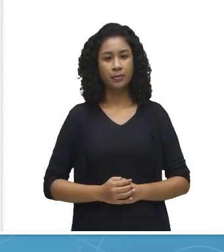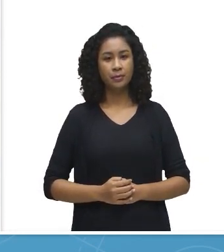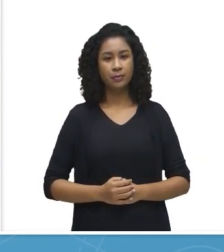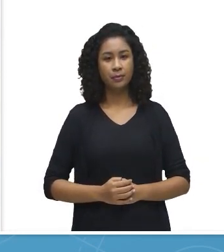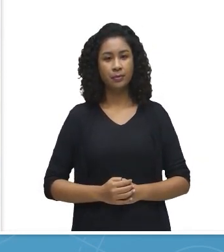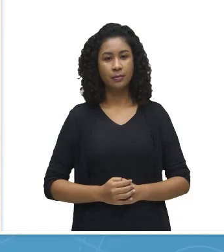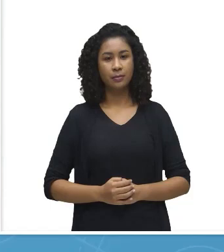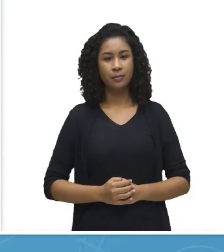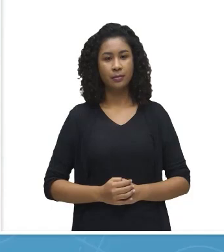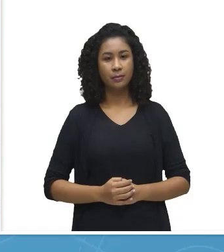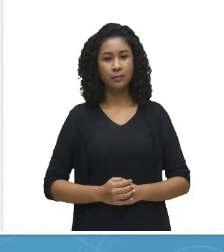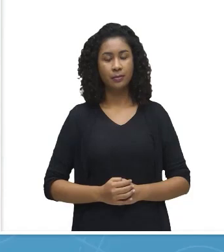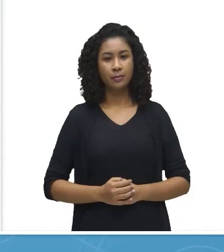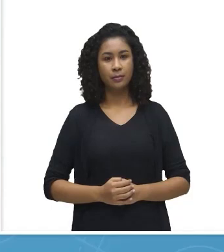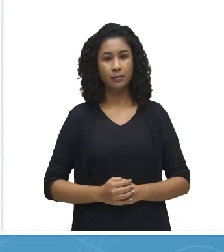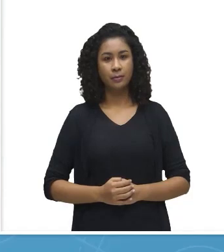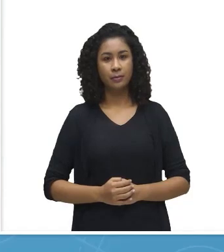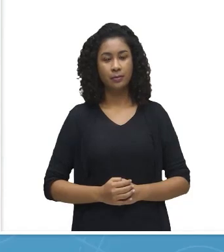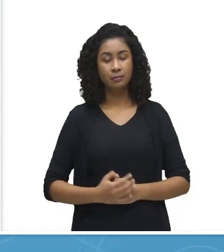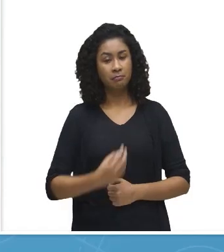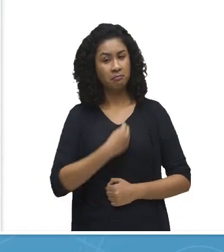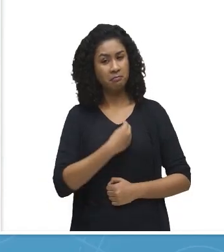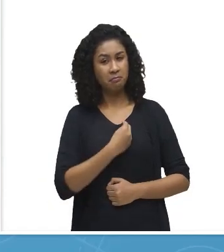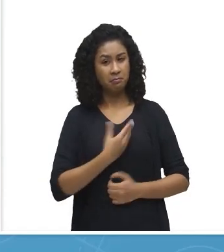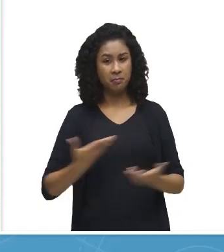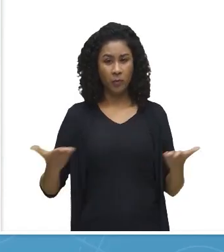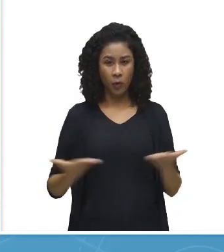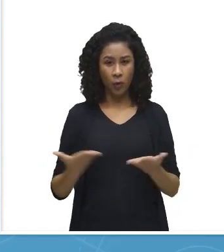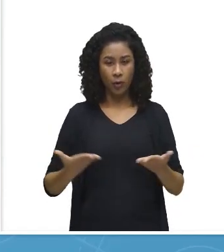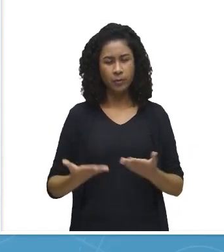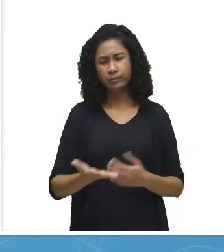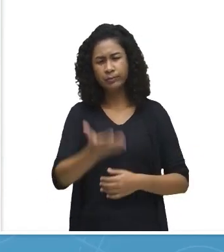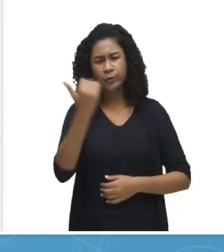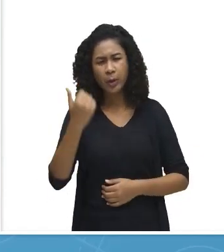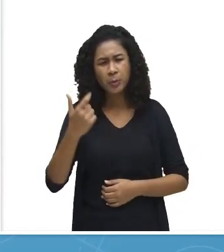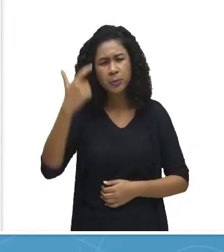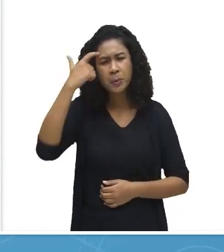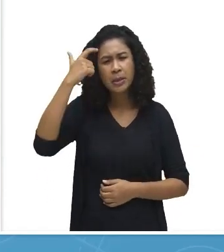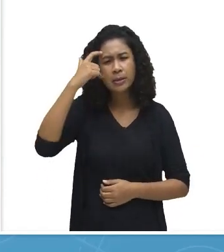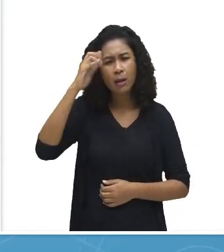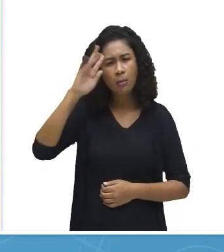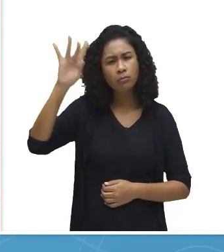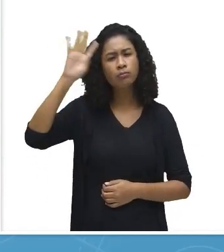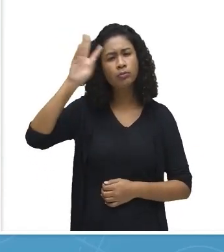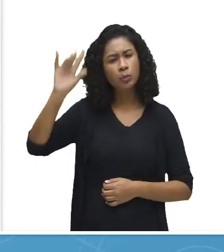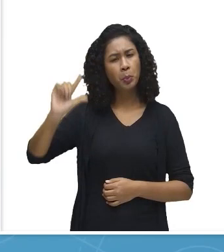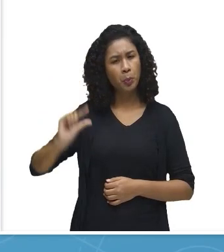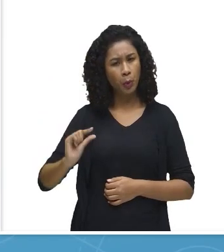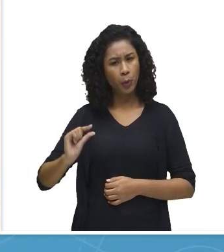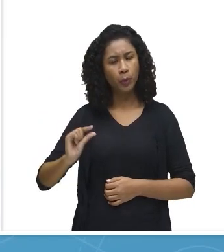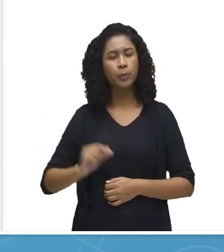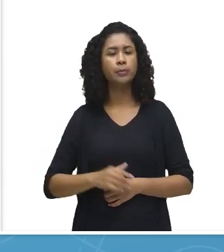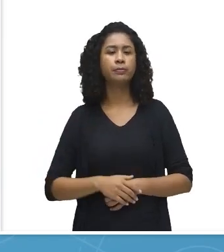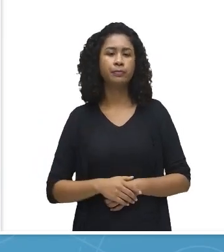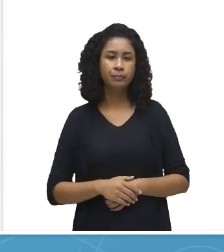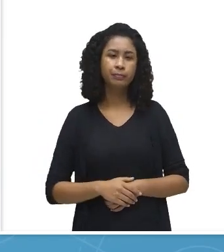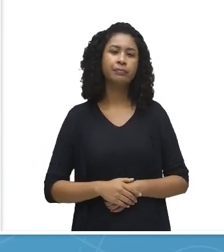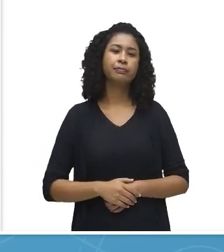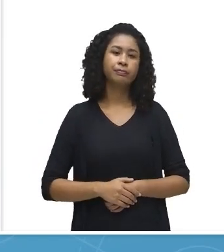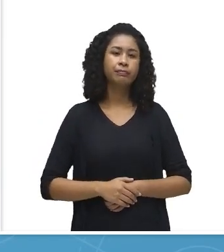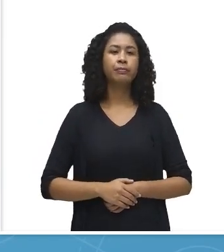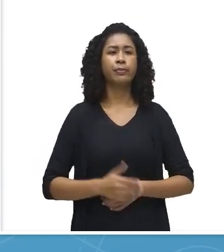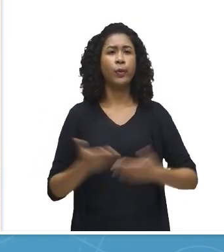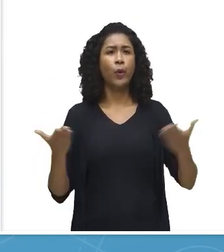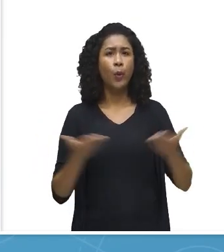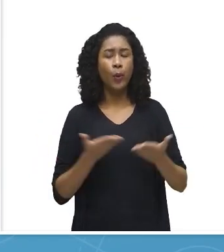hoje. Para pensar comigo. Muitas das vezes, hoje, nós temos pessoas extremamente